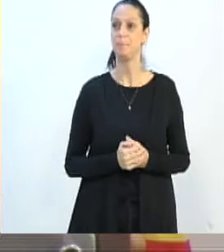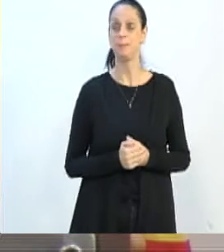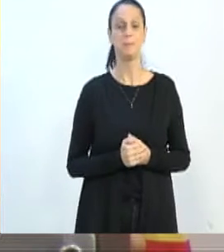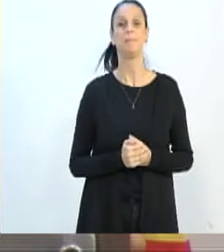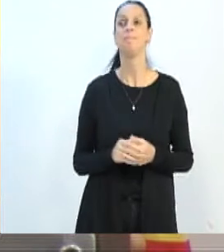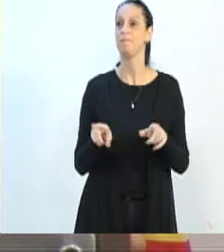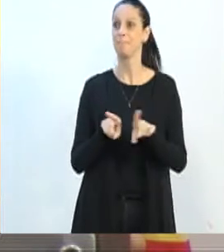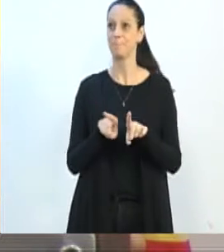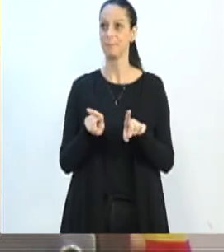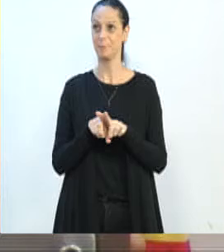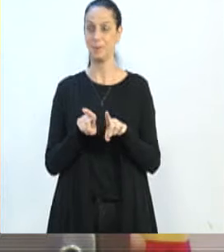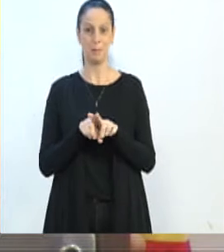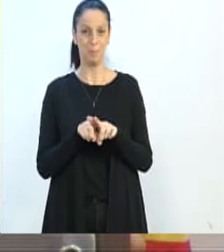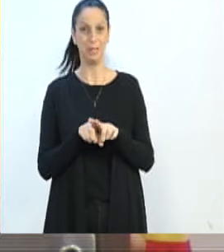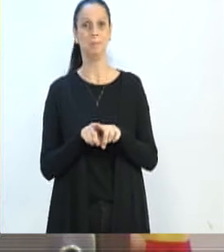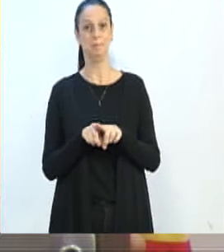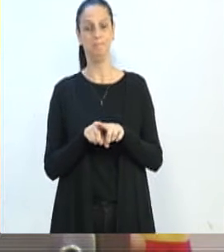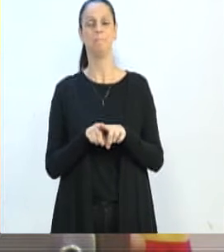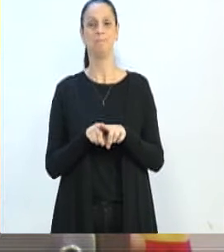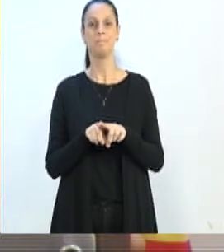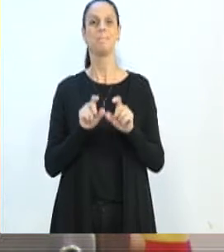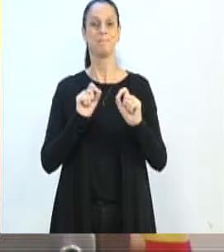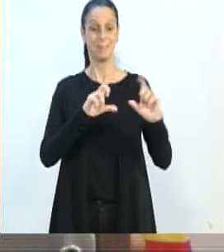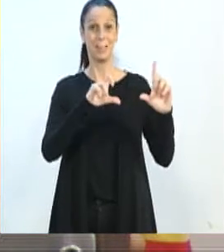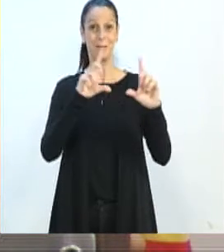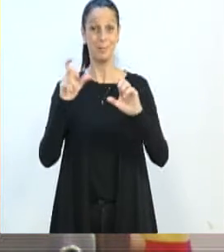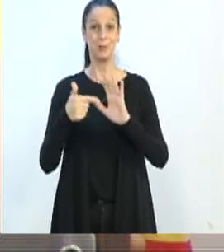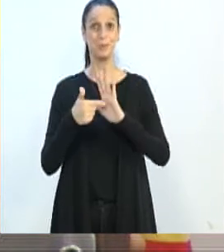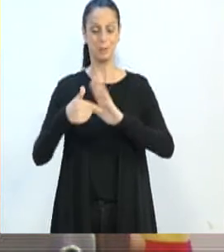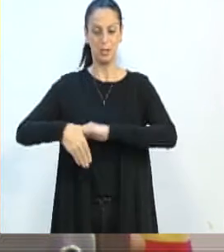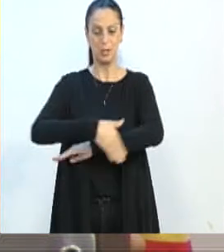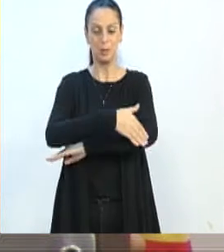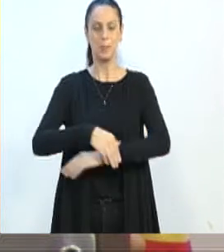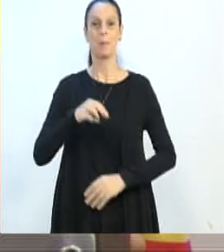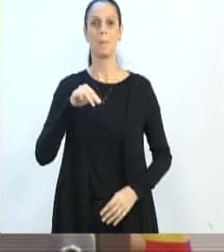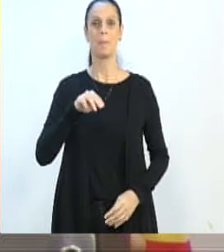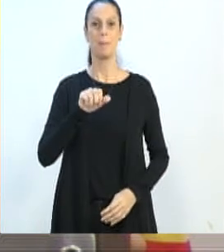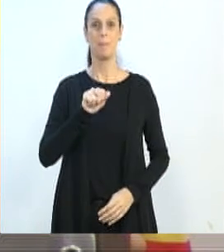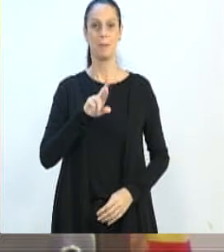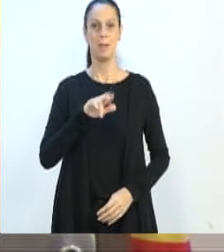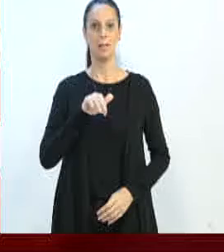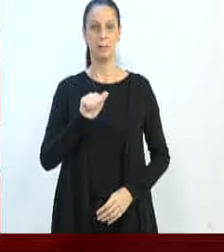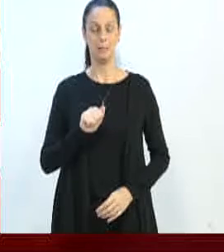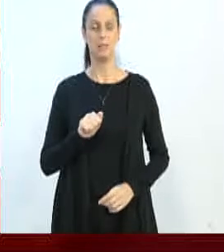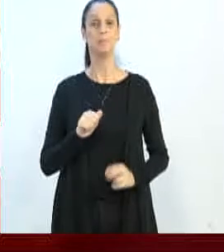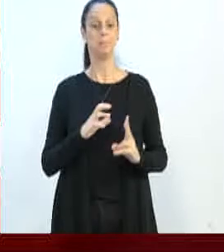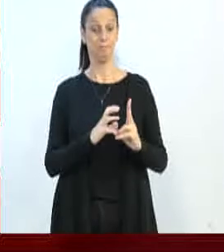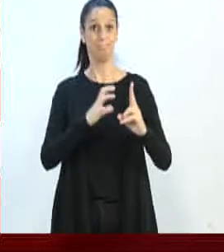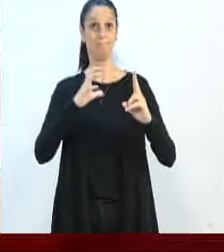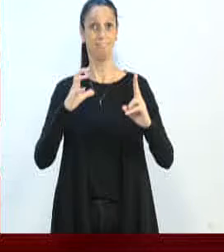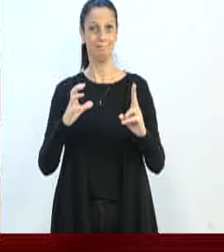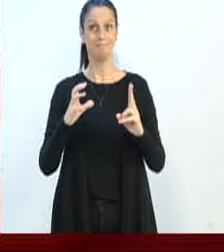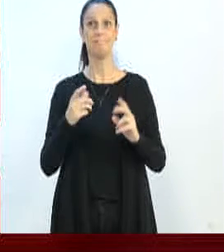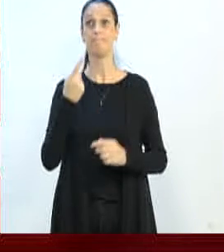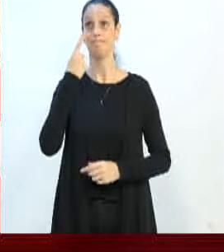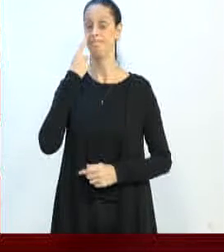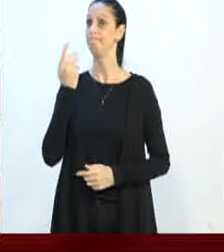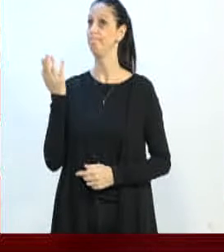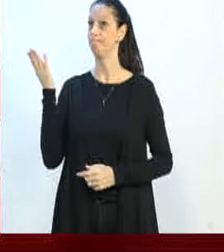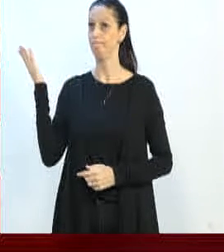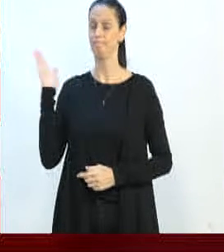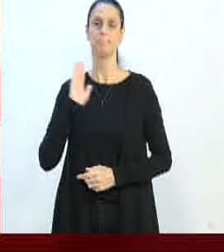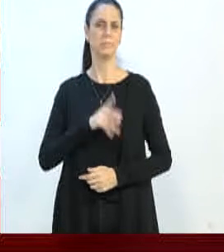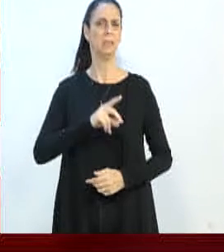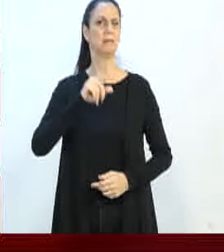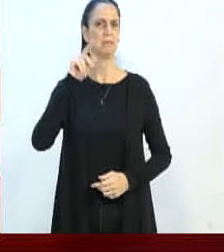também trago aqui em tempo as fotos lá da rua Maria Pinheiro da Silva no bairro velha grande né também a situação que vinha se arrastando